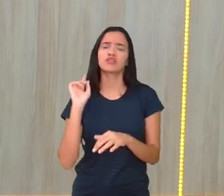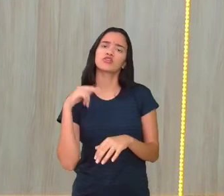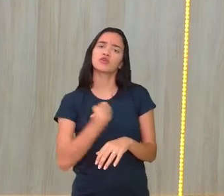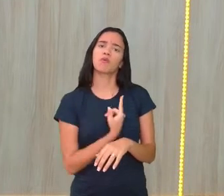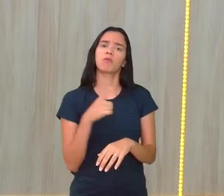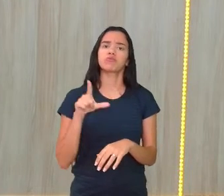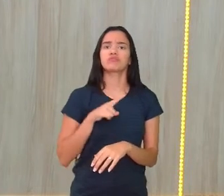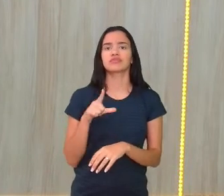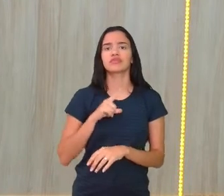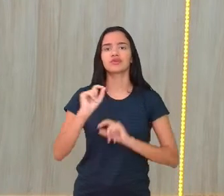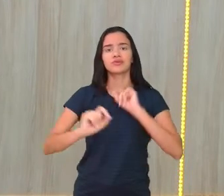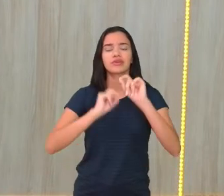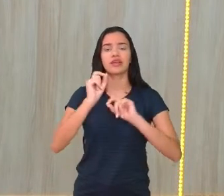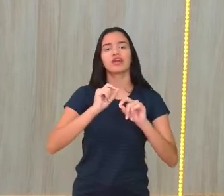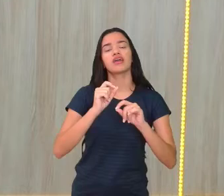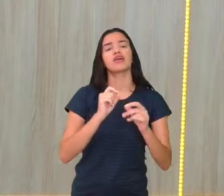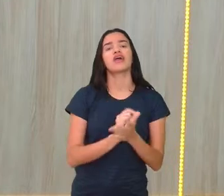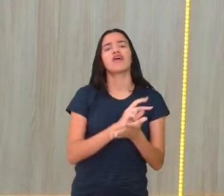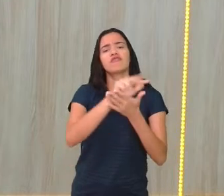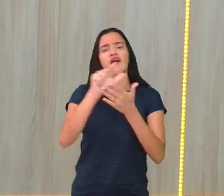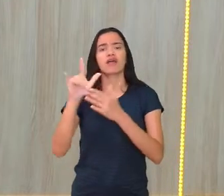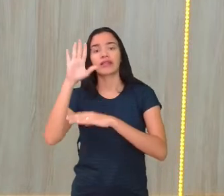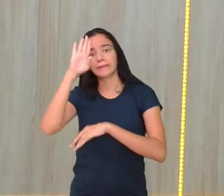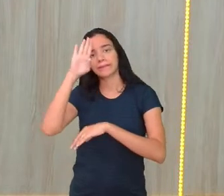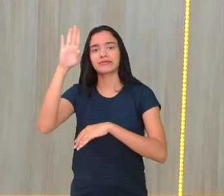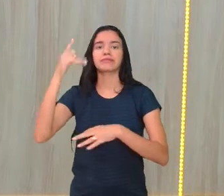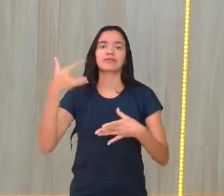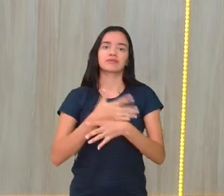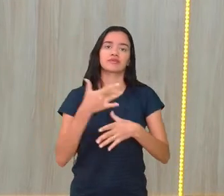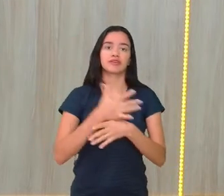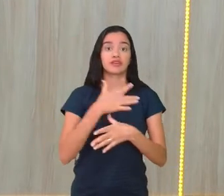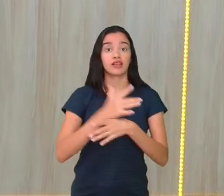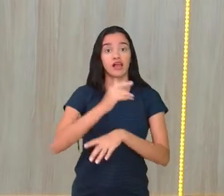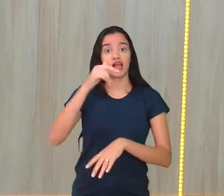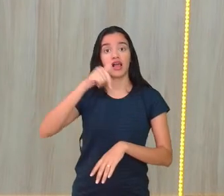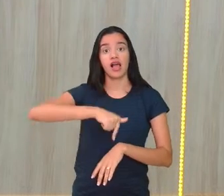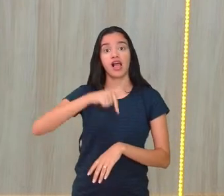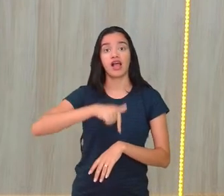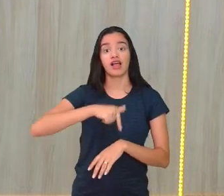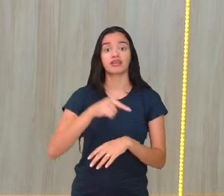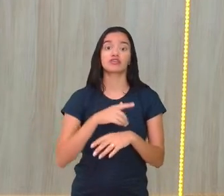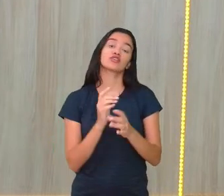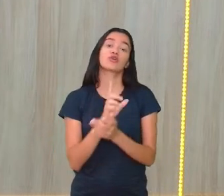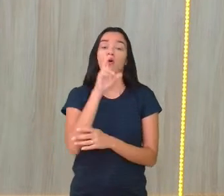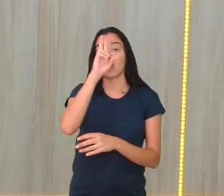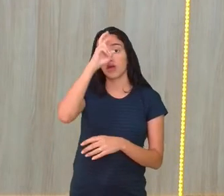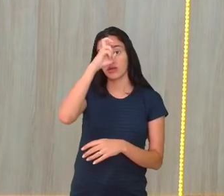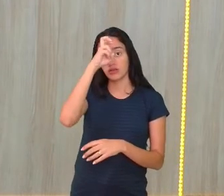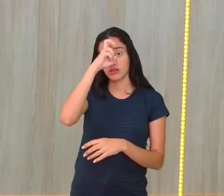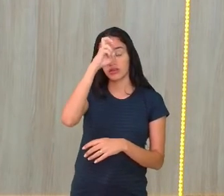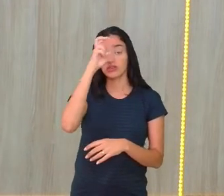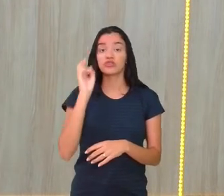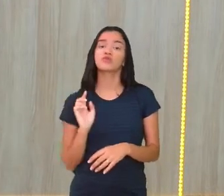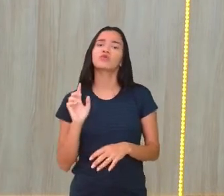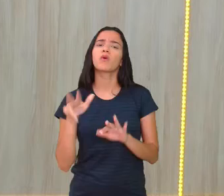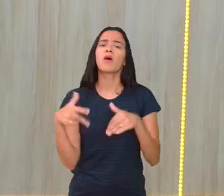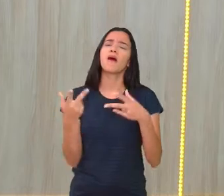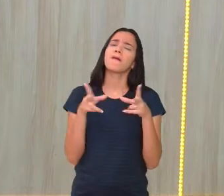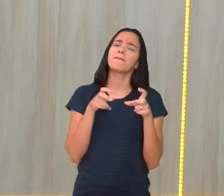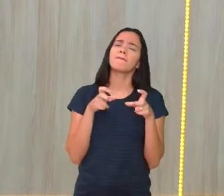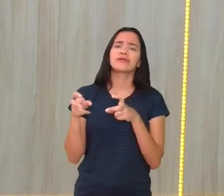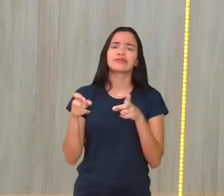gente tem várias, né, das principais cidades aqui do Egito. E observa aqui, ó, no território